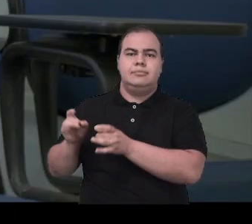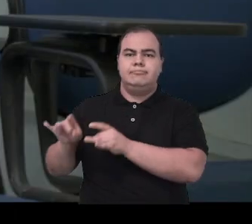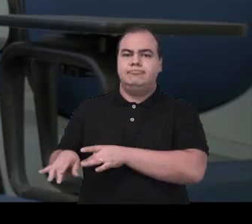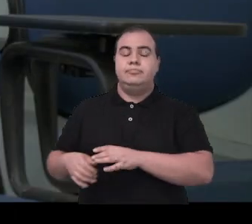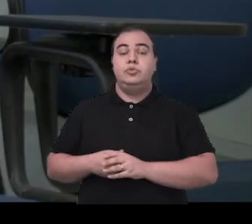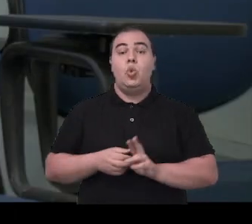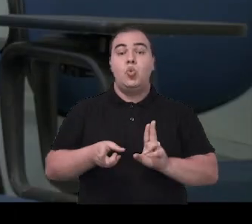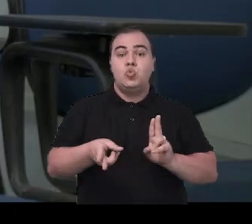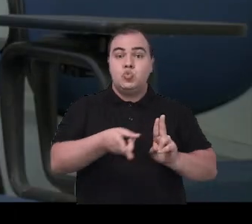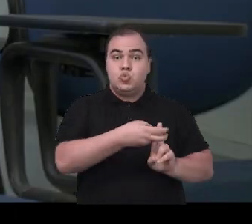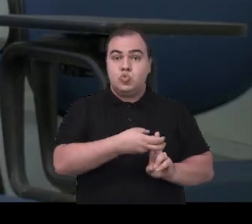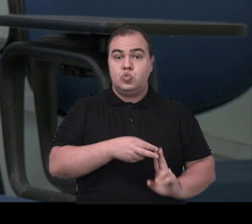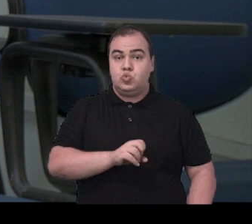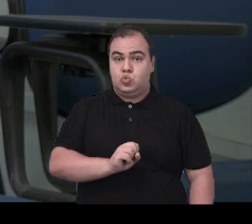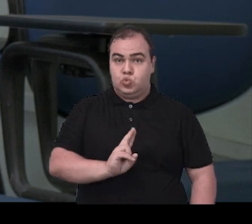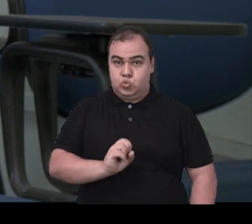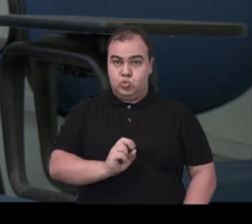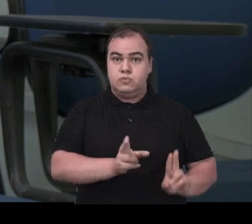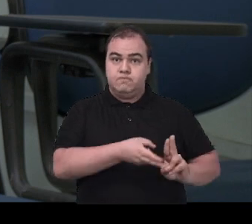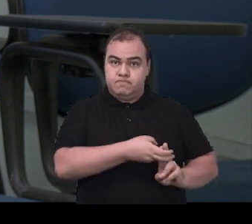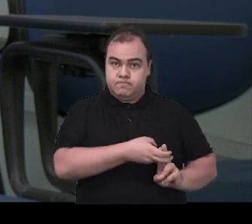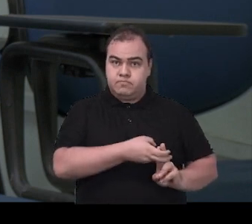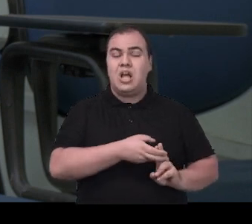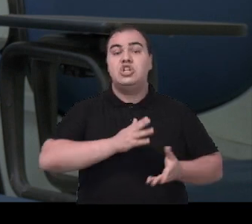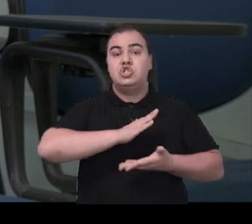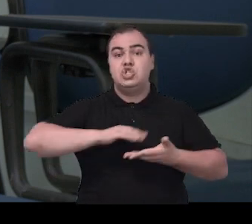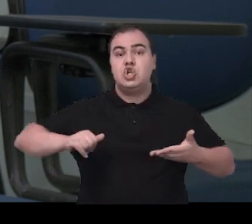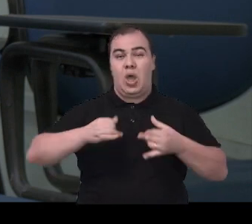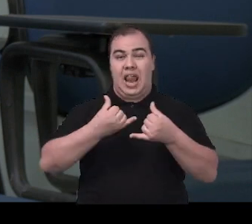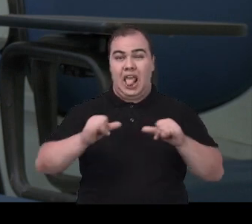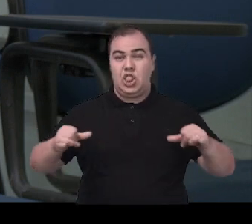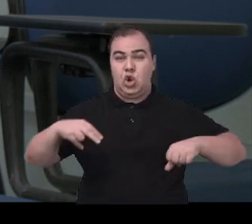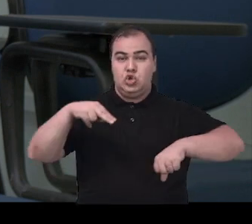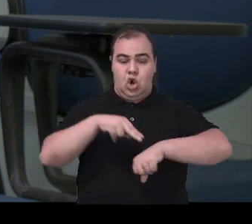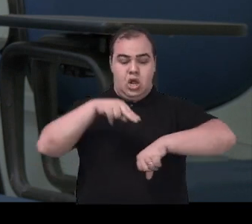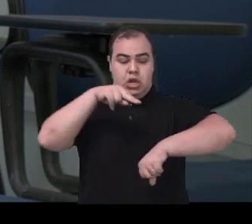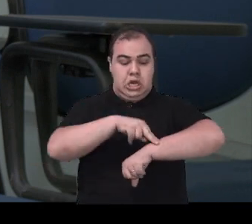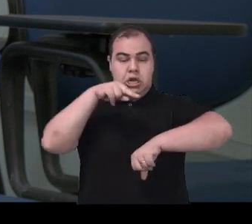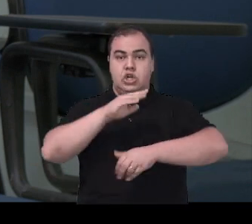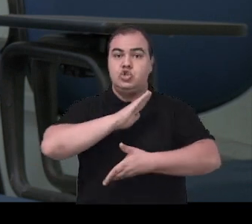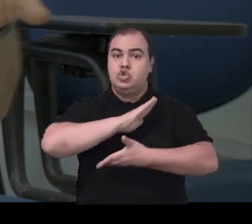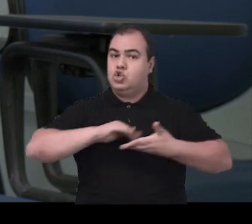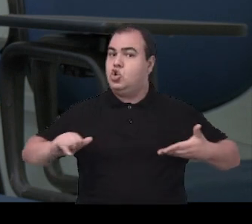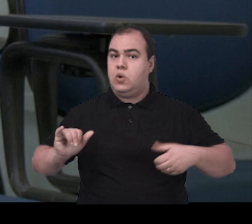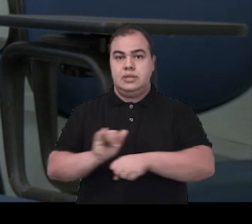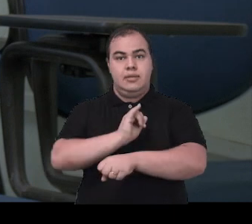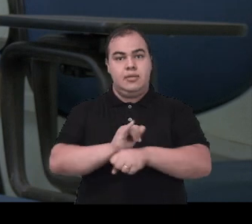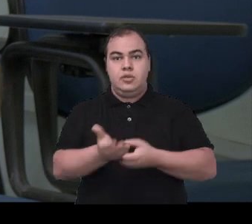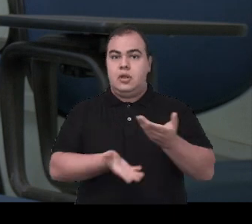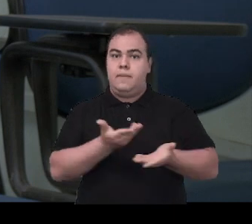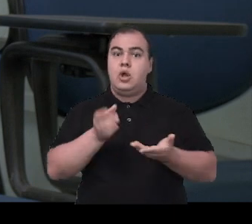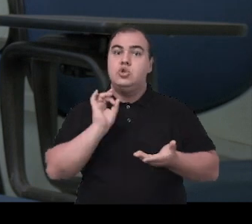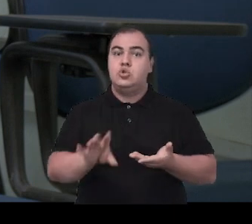segregar. O SUS, e portanto a saúde mental, eliminou o eletrochoque como uma